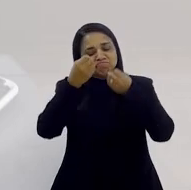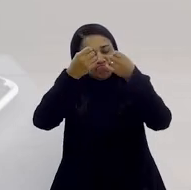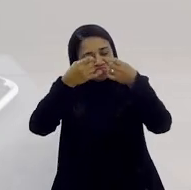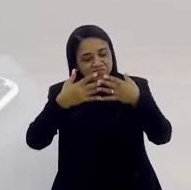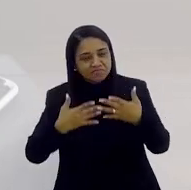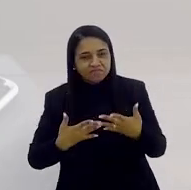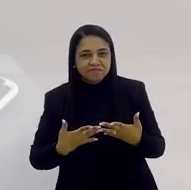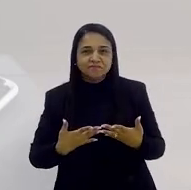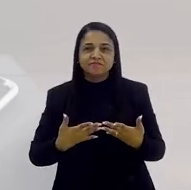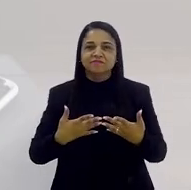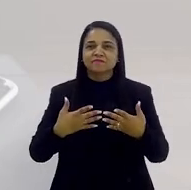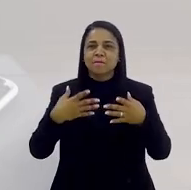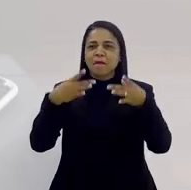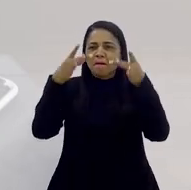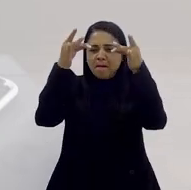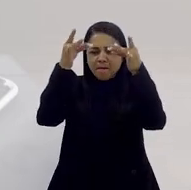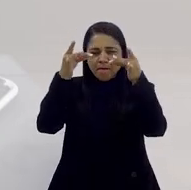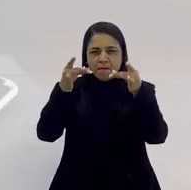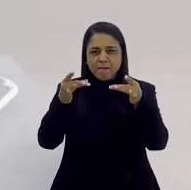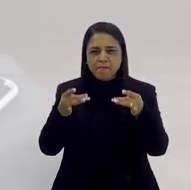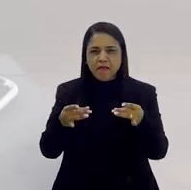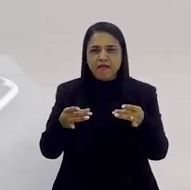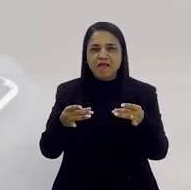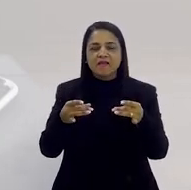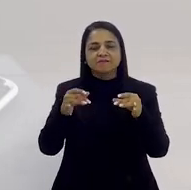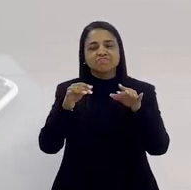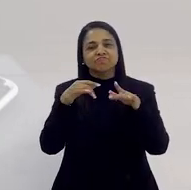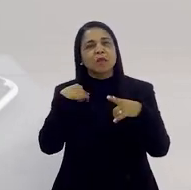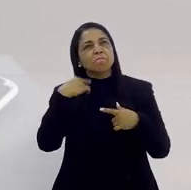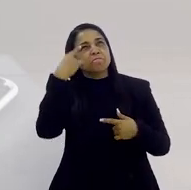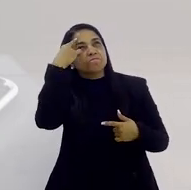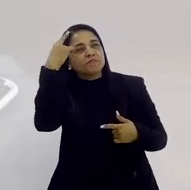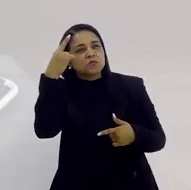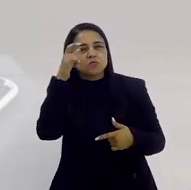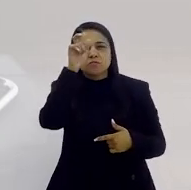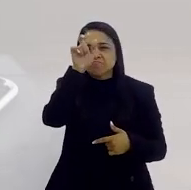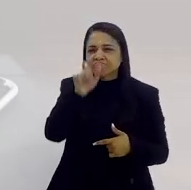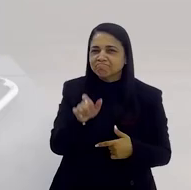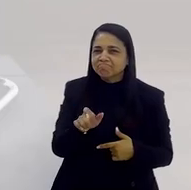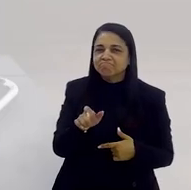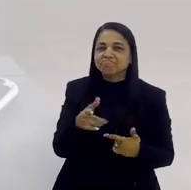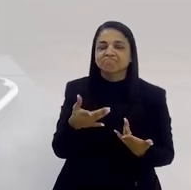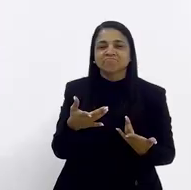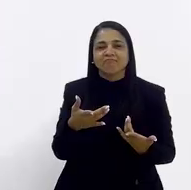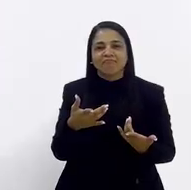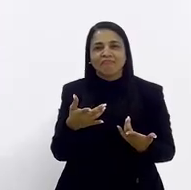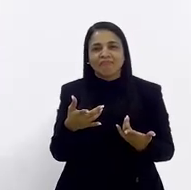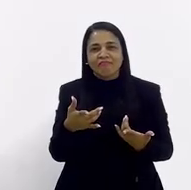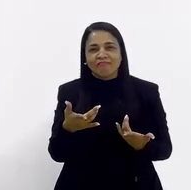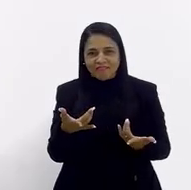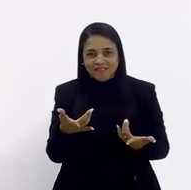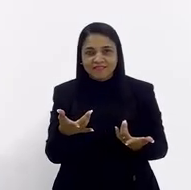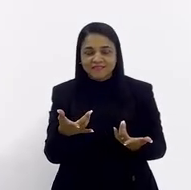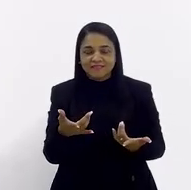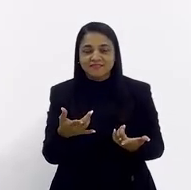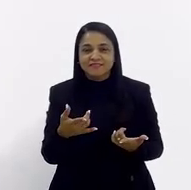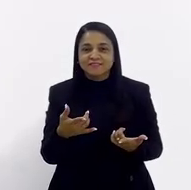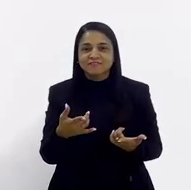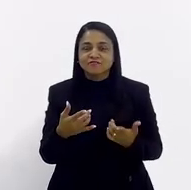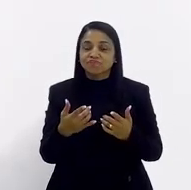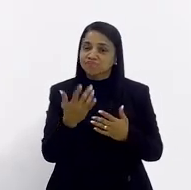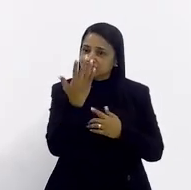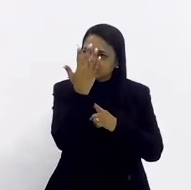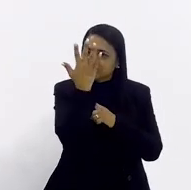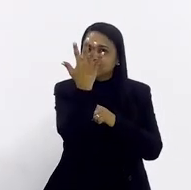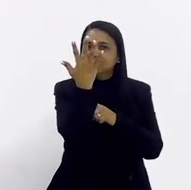construção boa de imagens do que as pessoas acham que é você falou uma